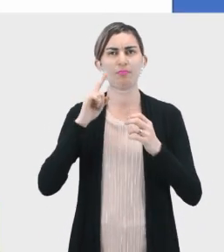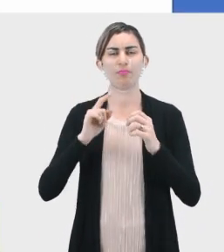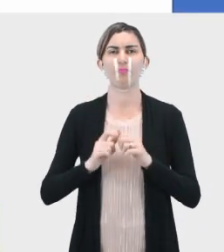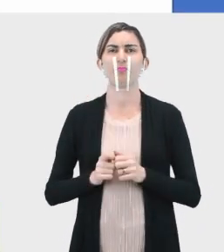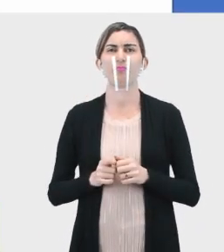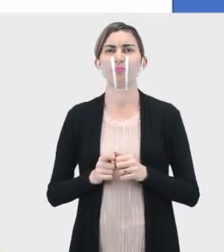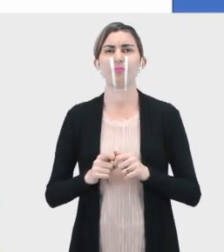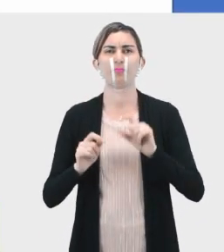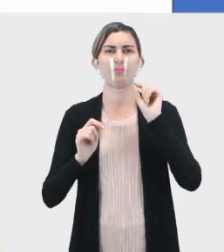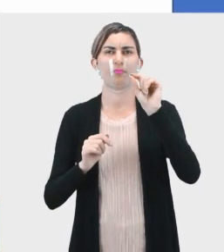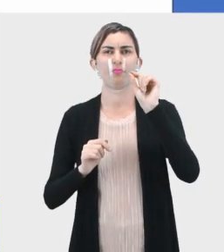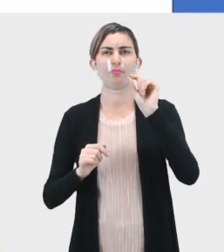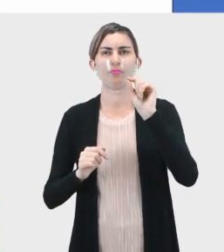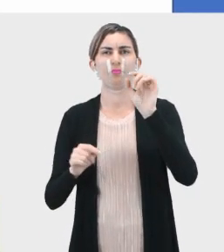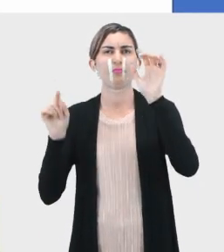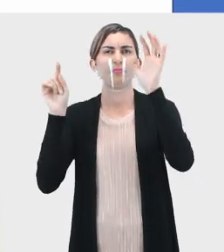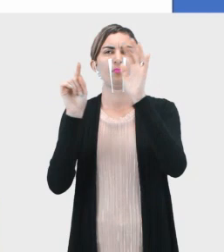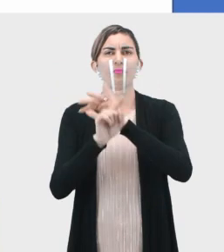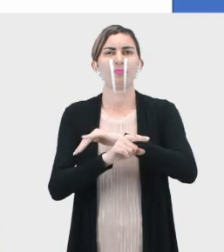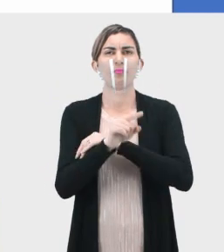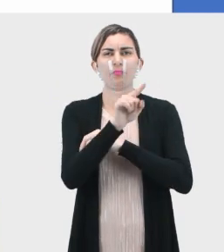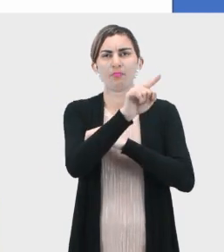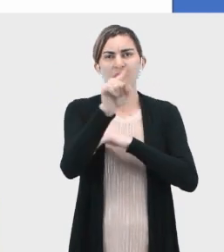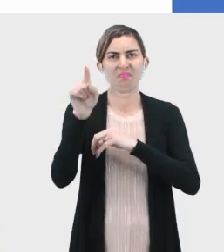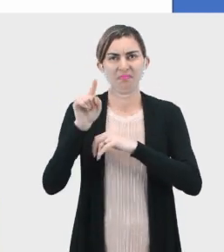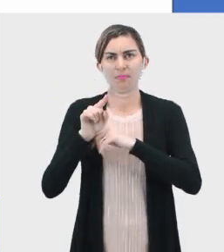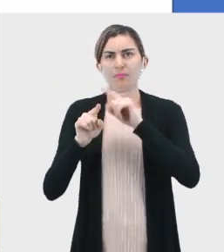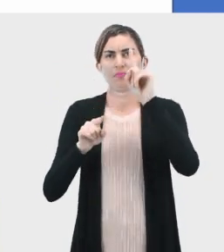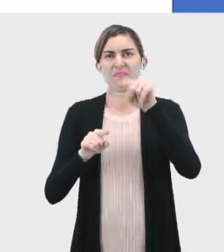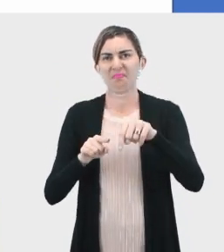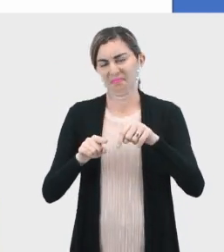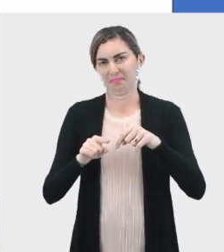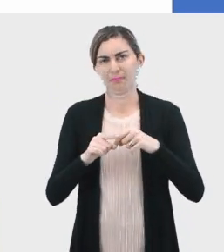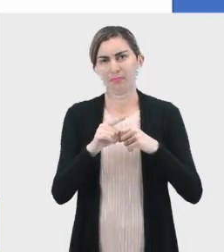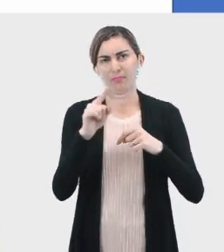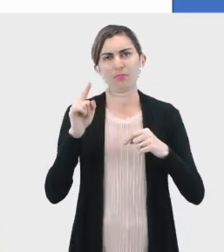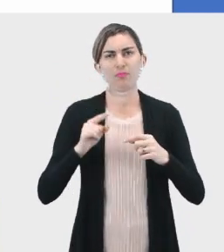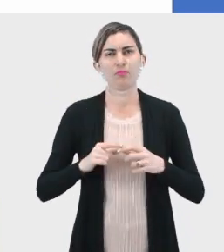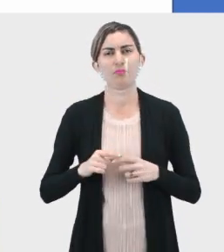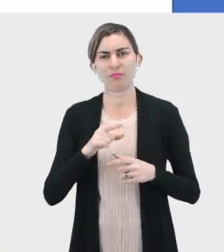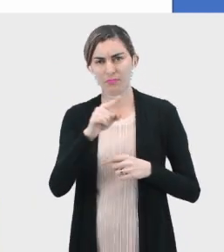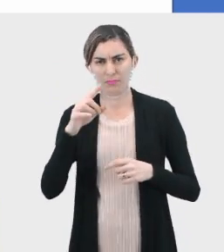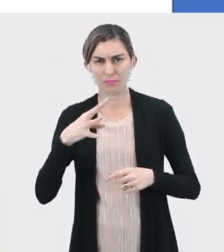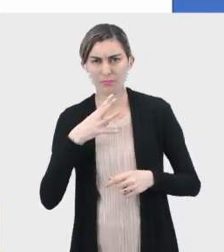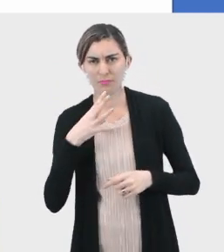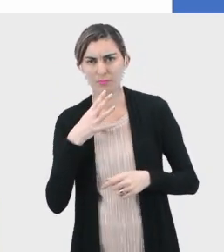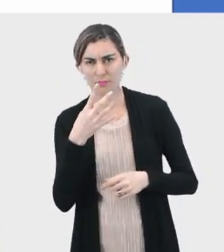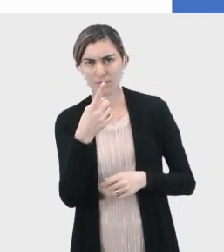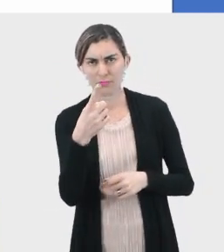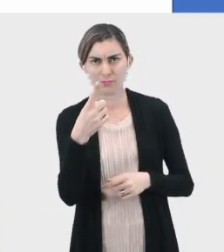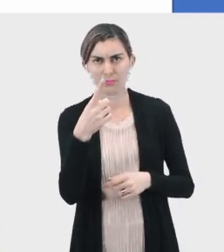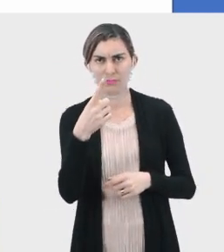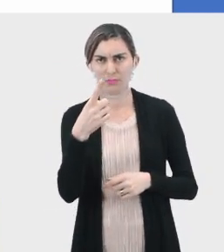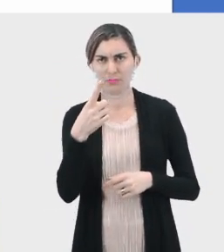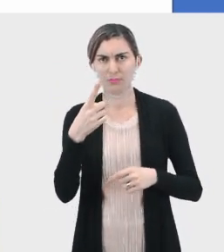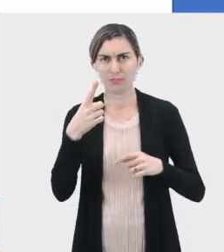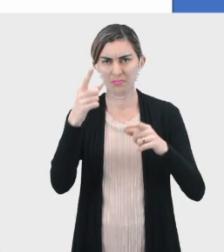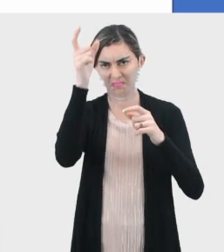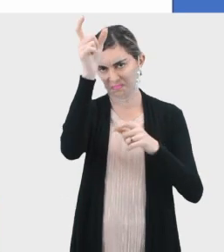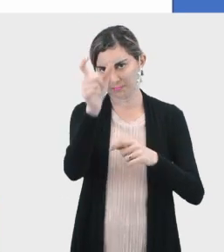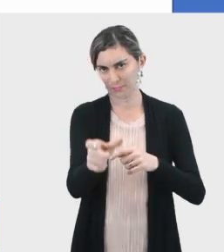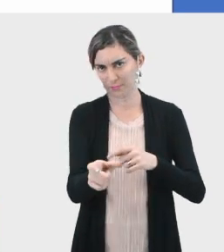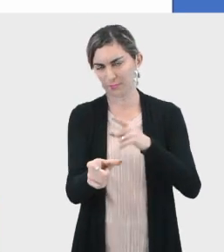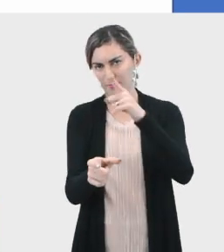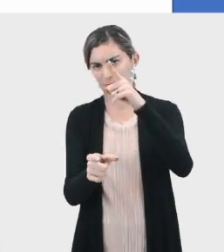My question for you. Minha pergunta para você é: do you know her? Você conhece